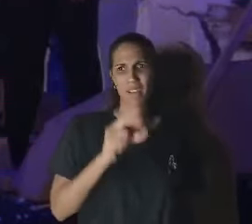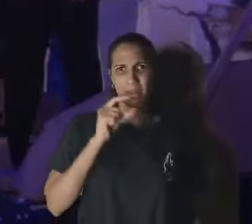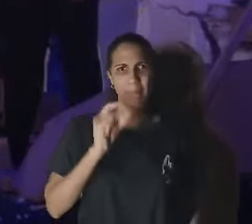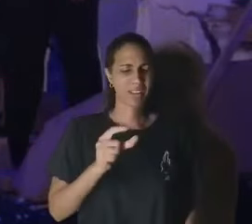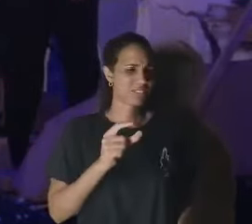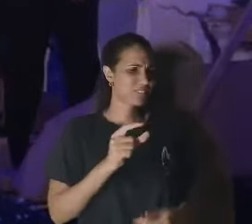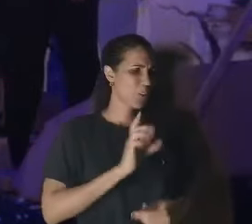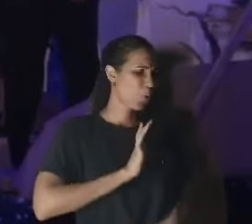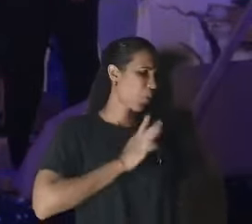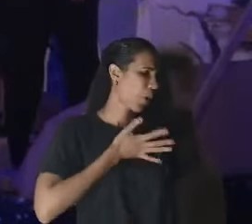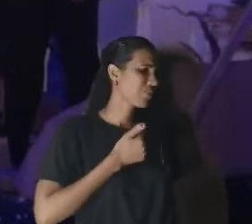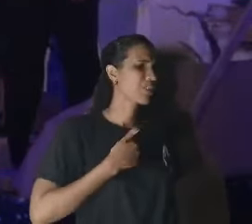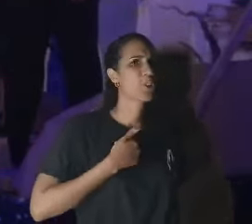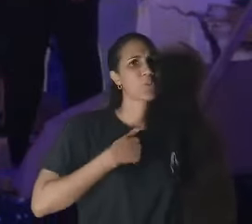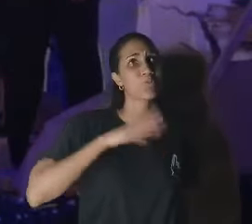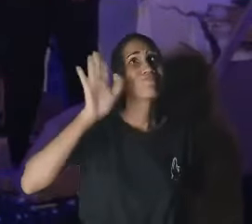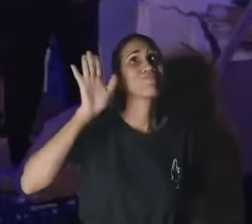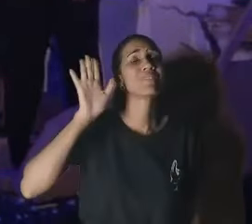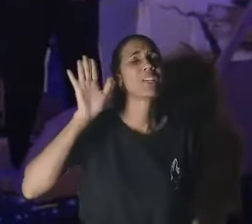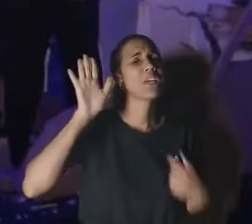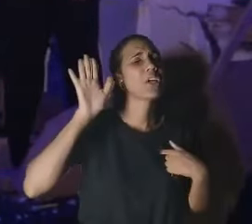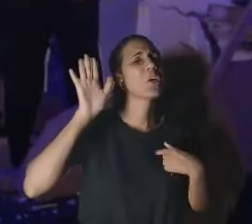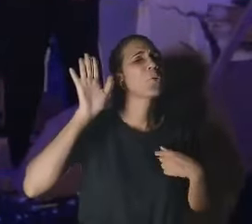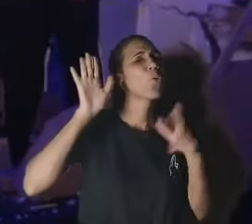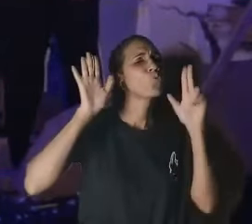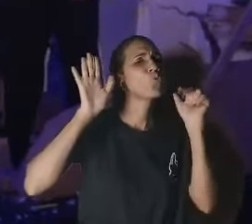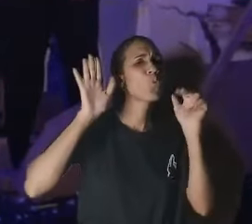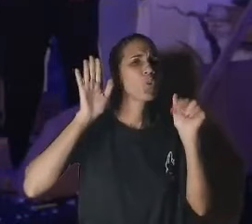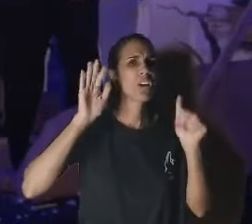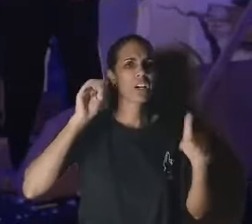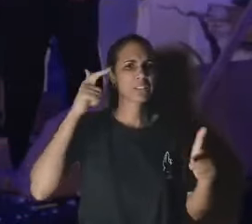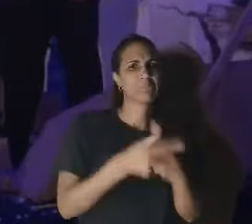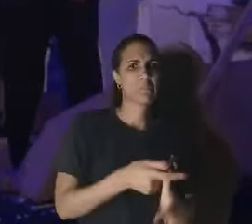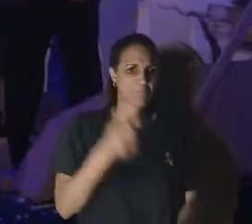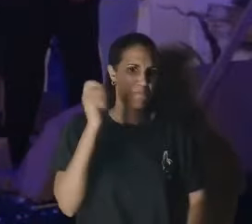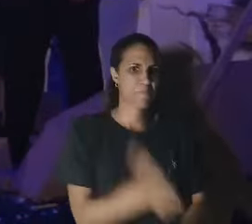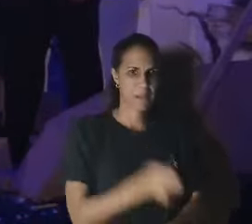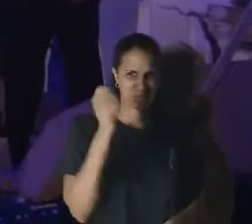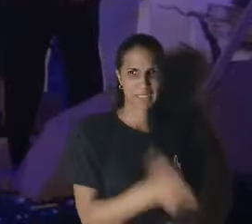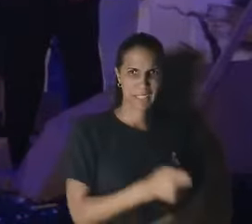Eu prometi a mim mesmo que eu não ia encostar um dedo sequer em você, filho.